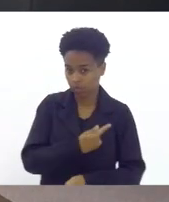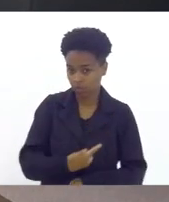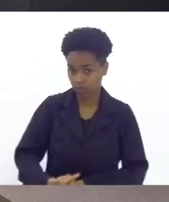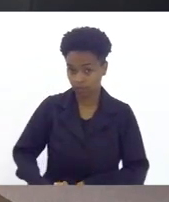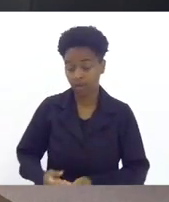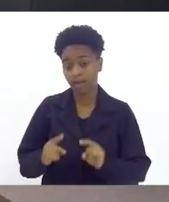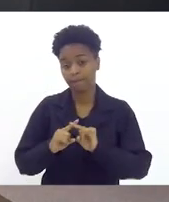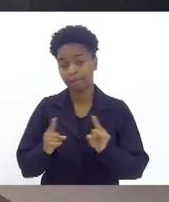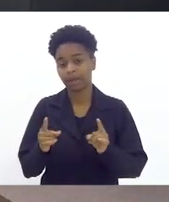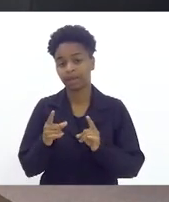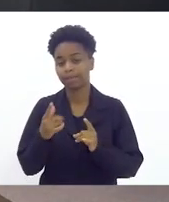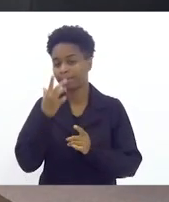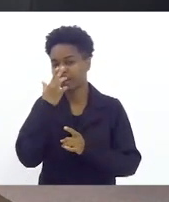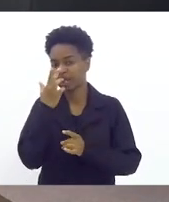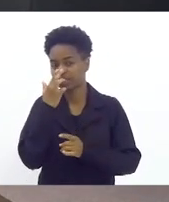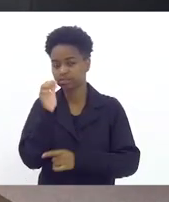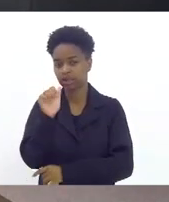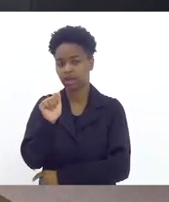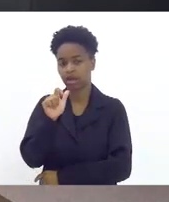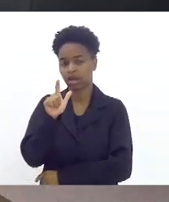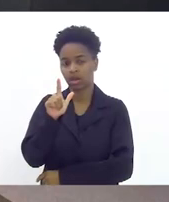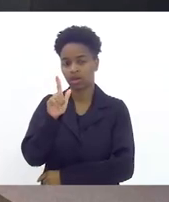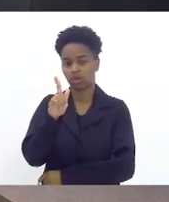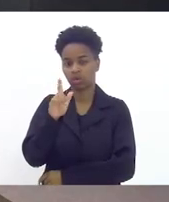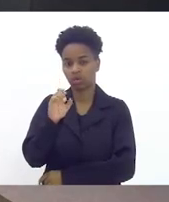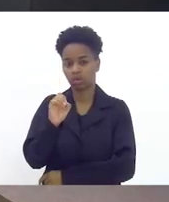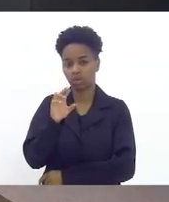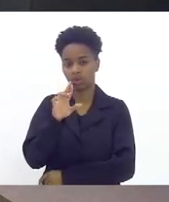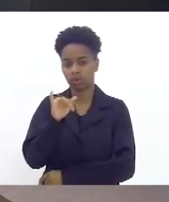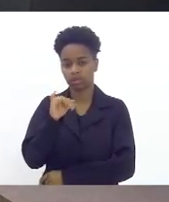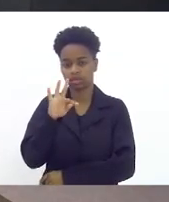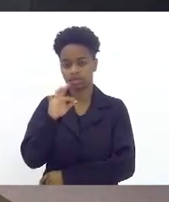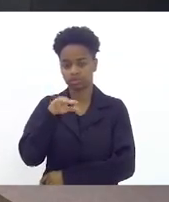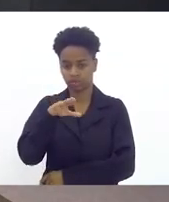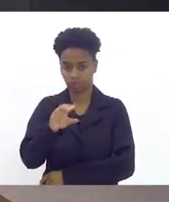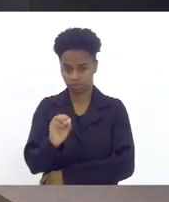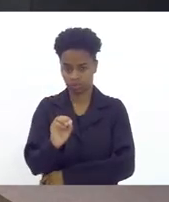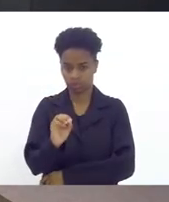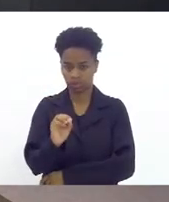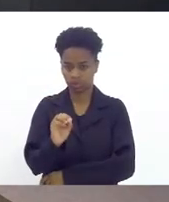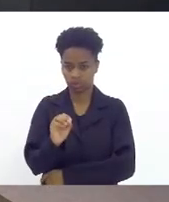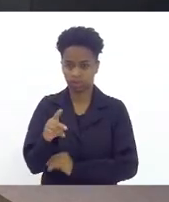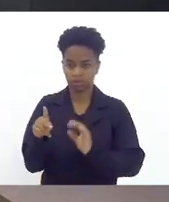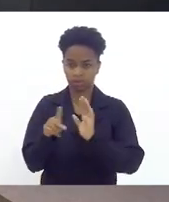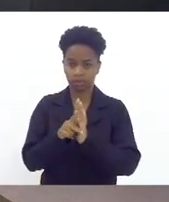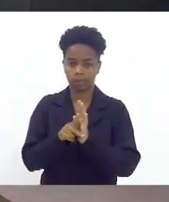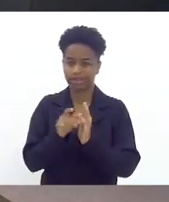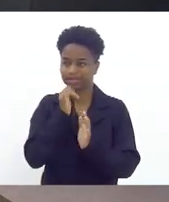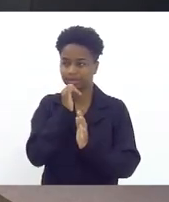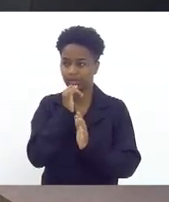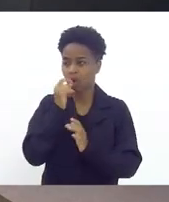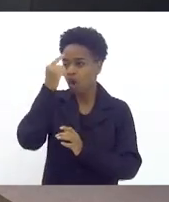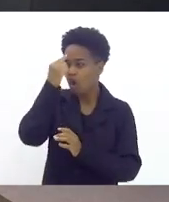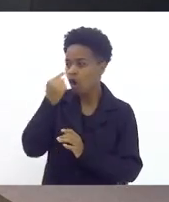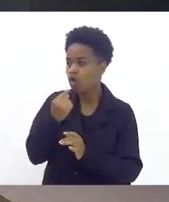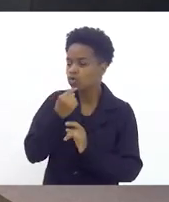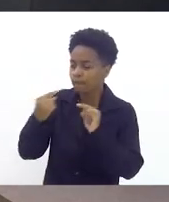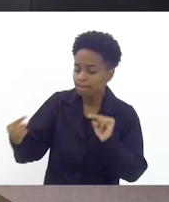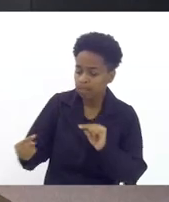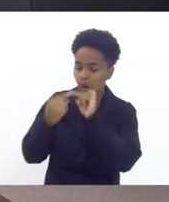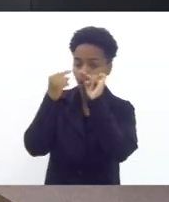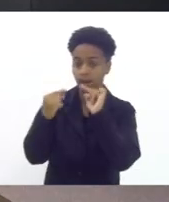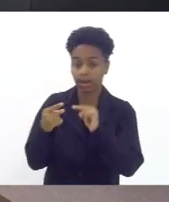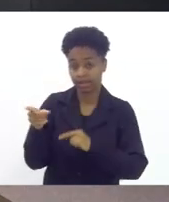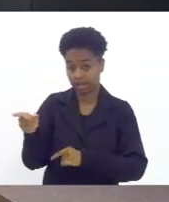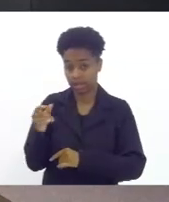com aqueles algoritmos de tá bom aqueles algoritmos de reconhecimento facial né a pessoa